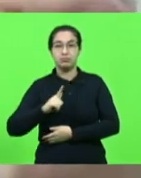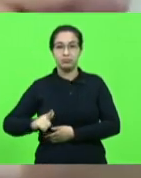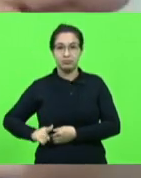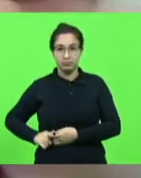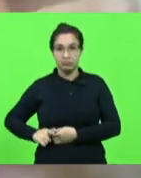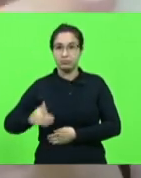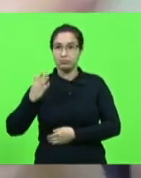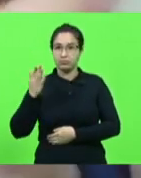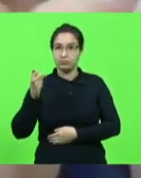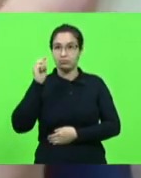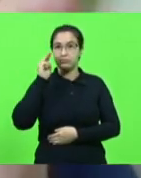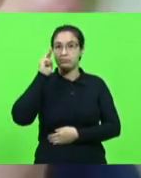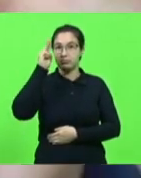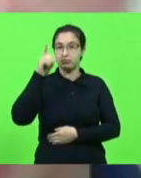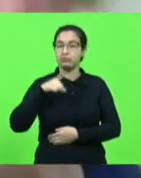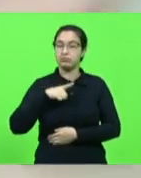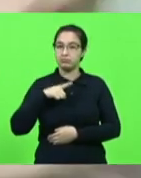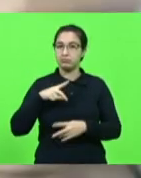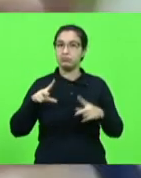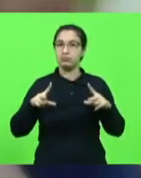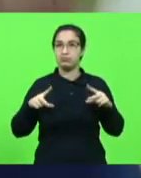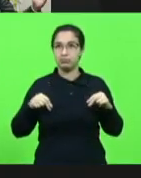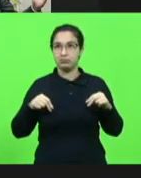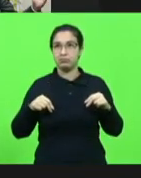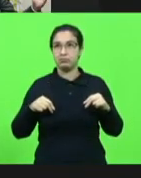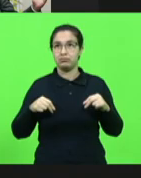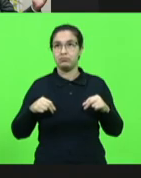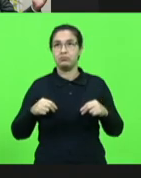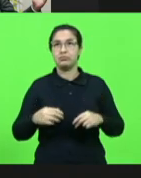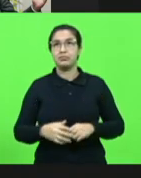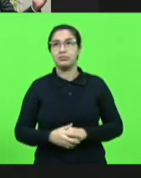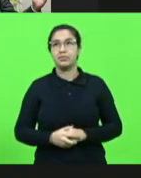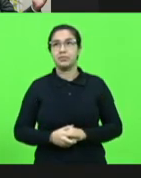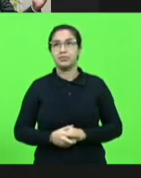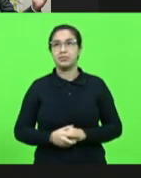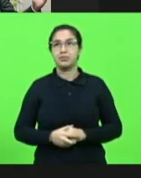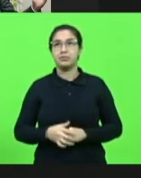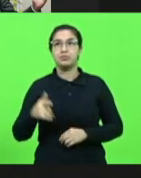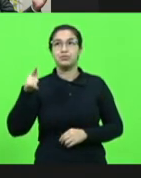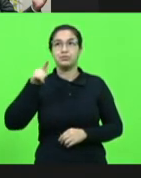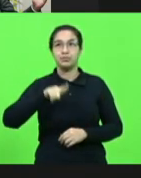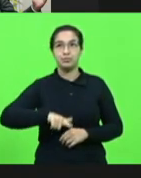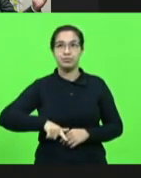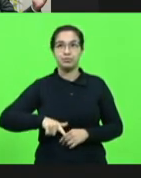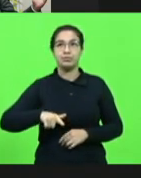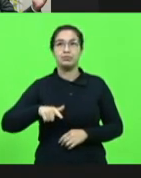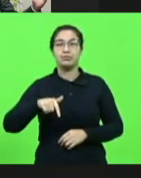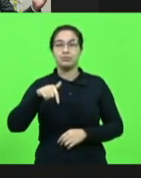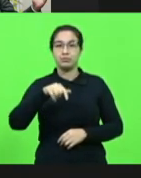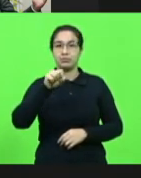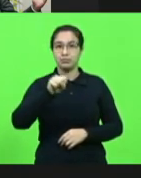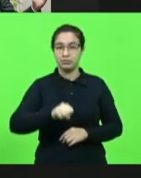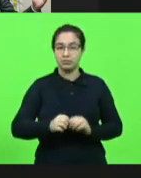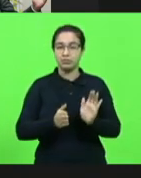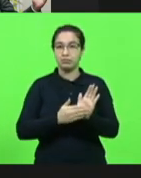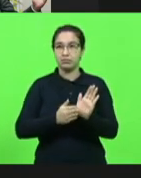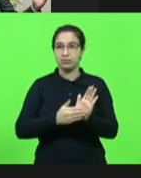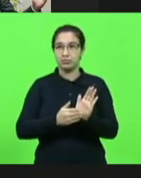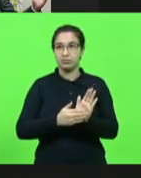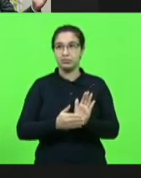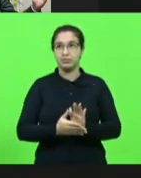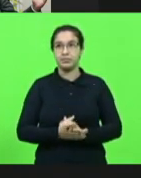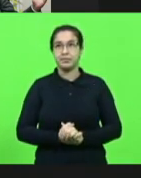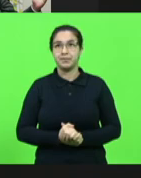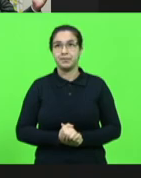mérito nisso aí também, tá bom? Era isso que eu queria dizer, né? E mais uma vez, nós do Sul, parabéns, tá bom? Muito